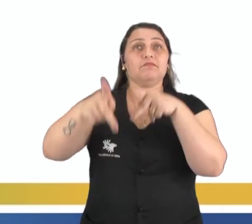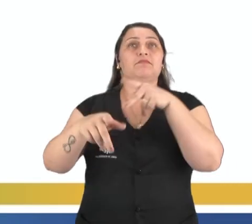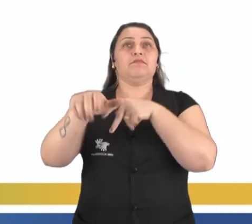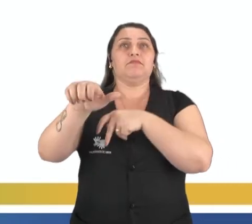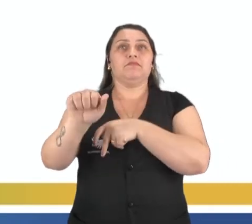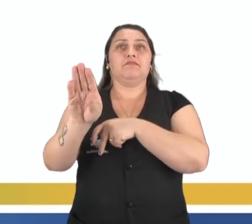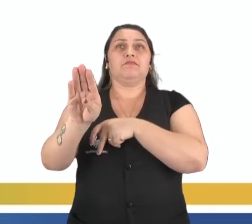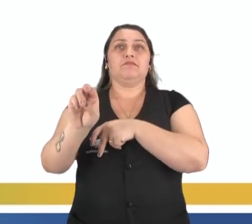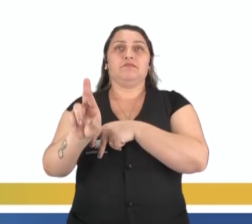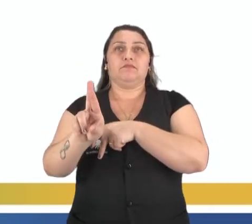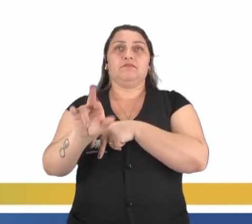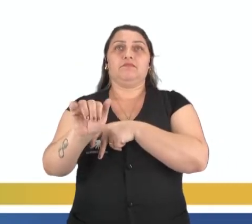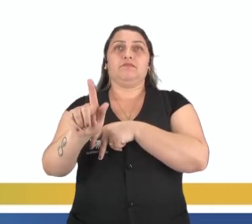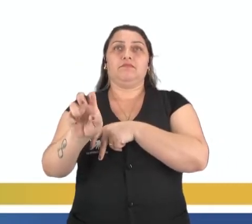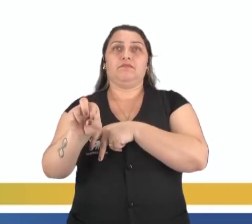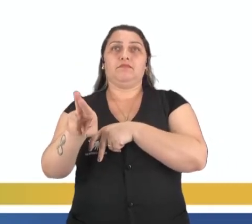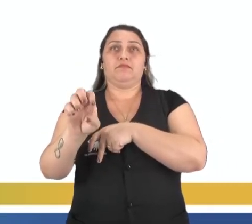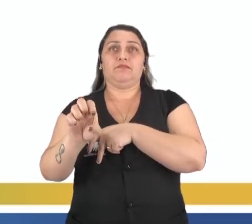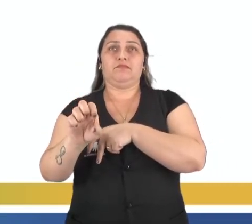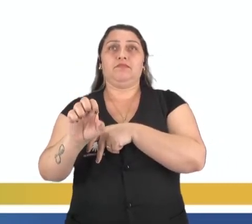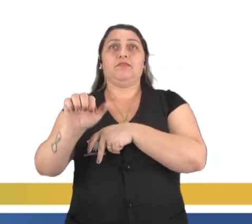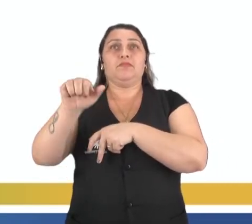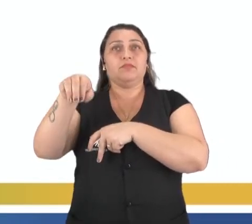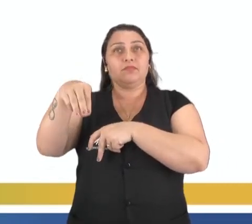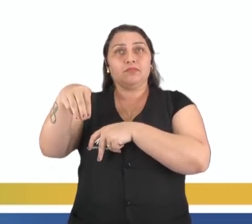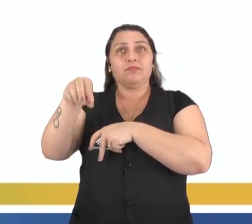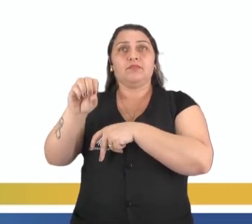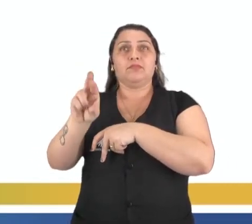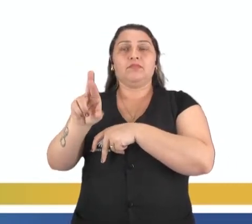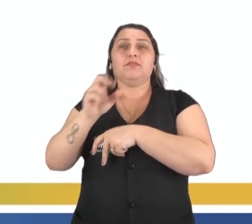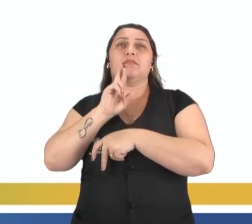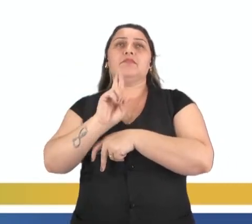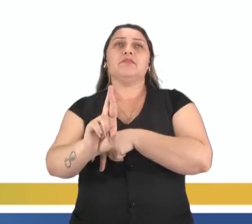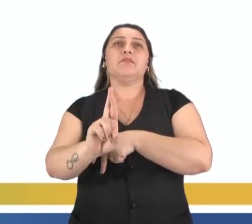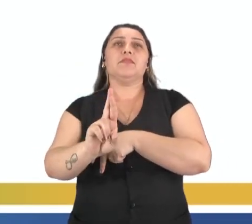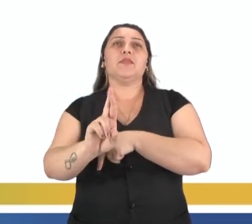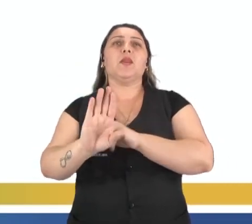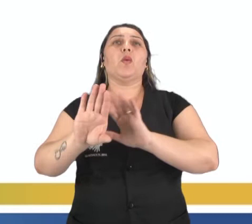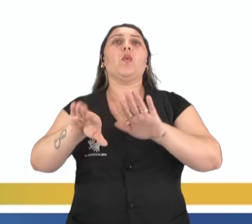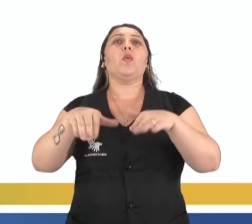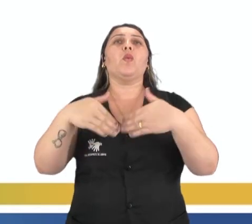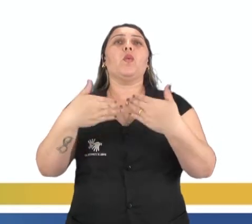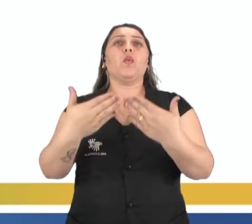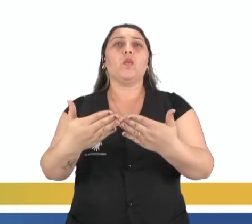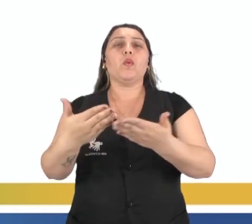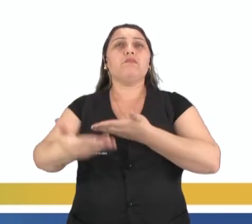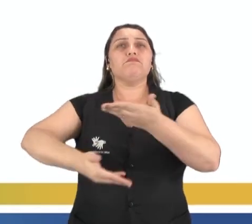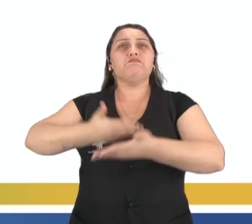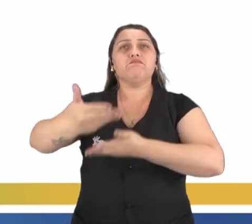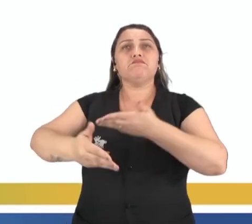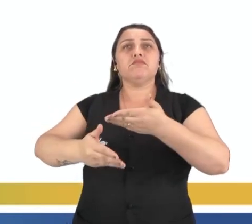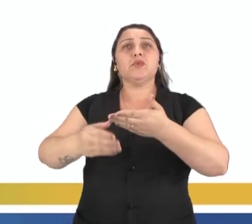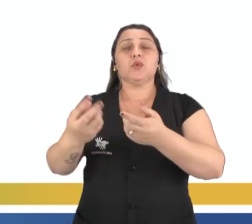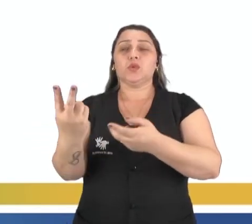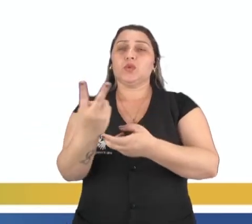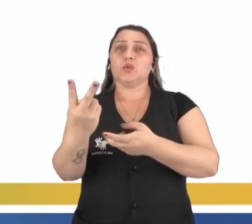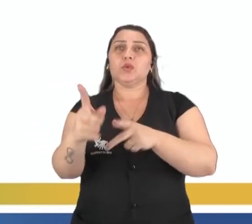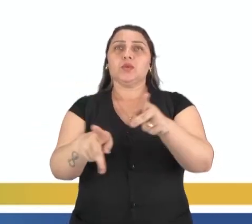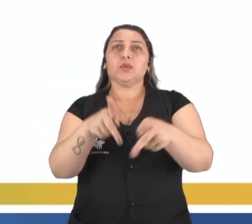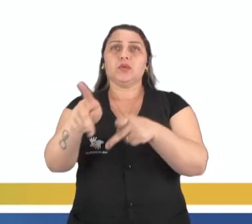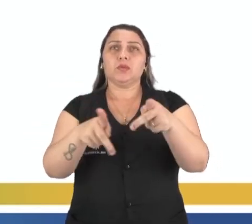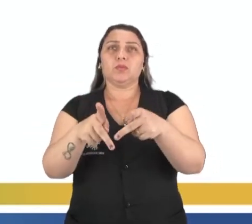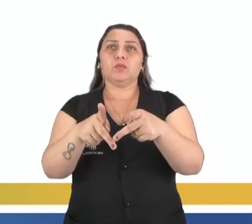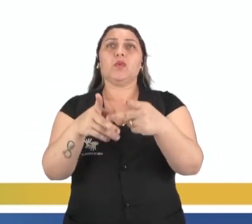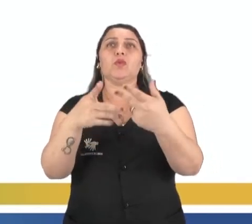Sobre os povos aborígenes e Maori, responda: que tratamento os dois